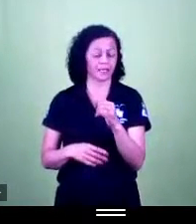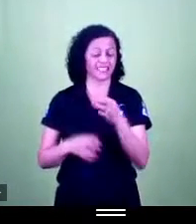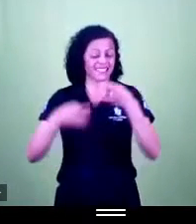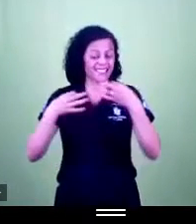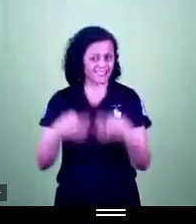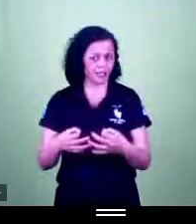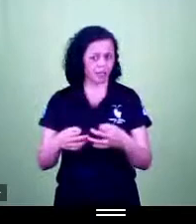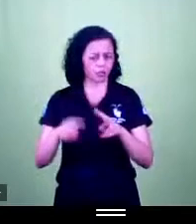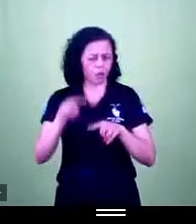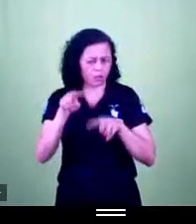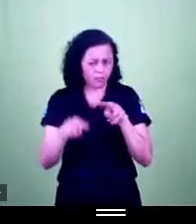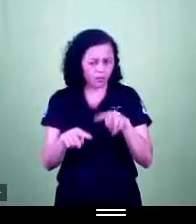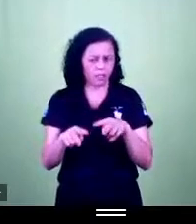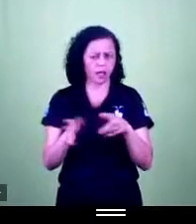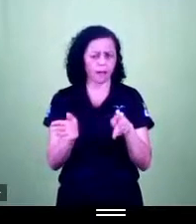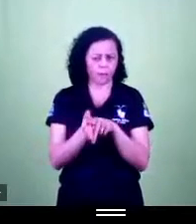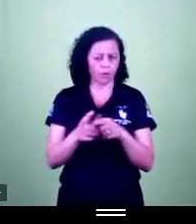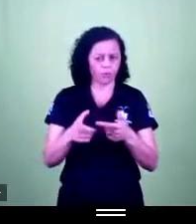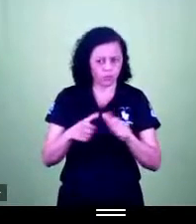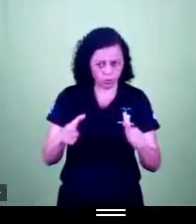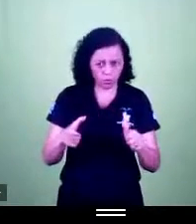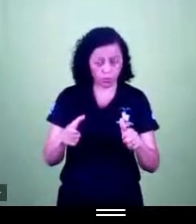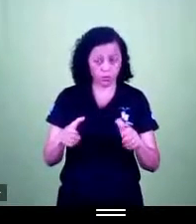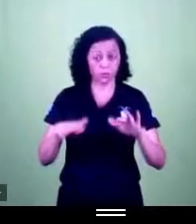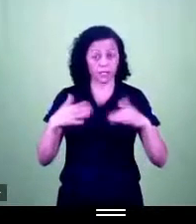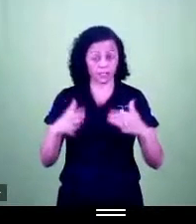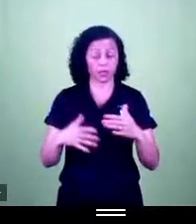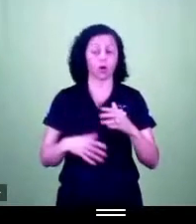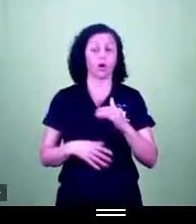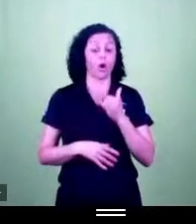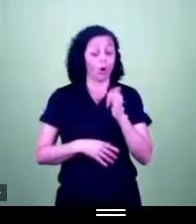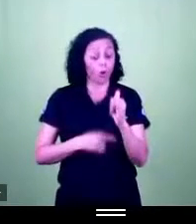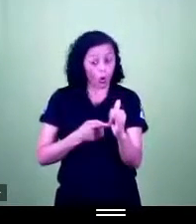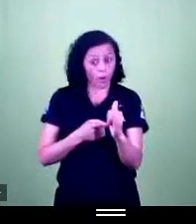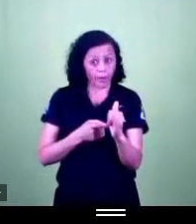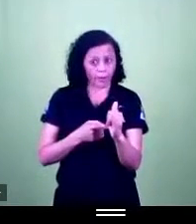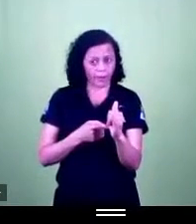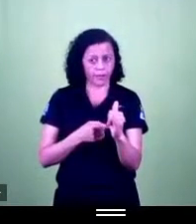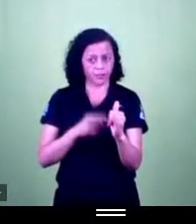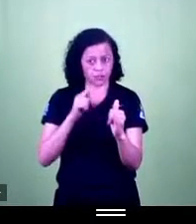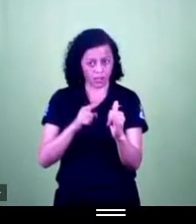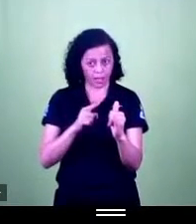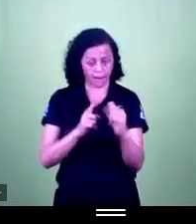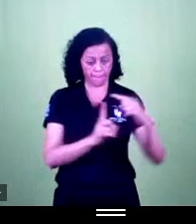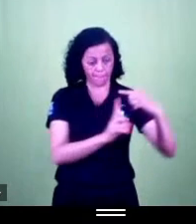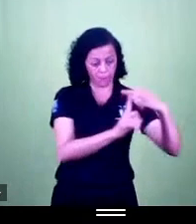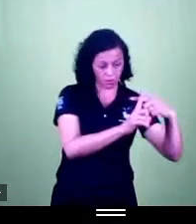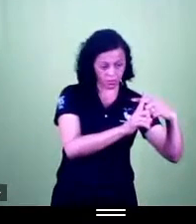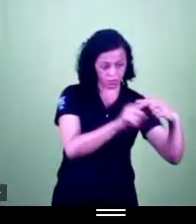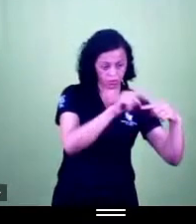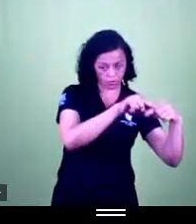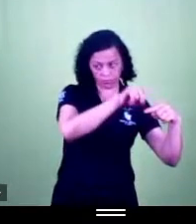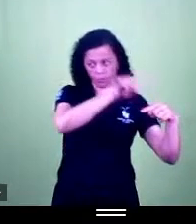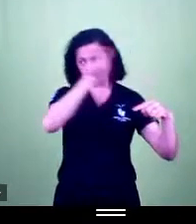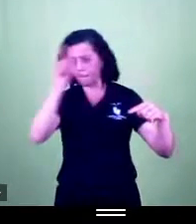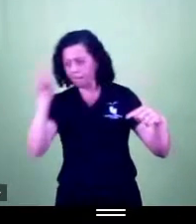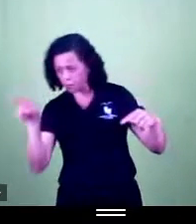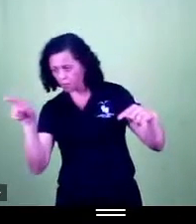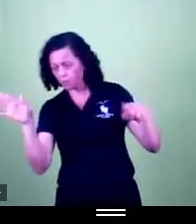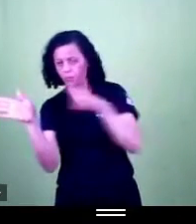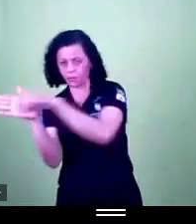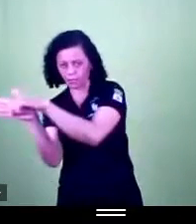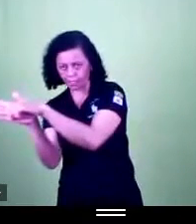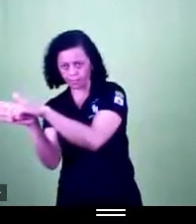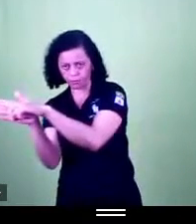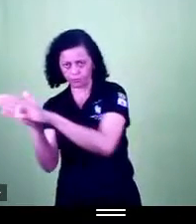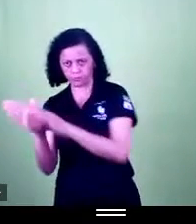de circuitos, a corrente sempre vai do polo positivo para o polo negativo. Sempre vai do maior potencial mais para o